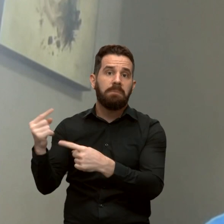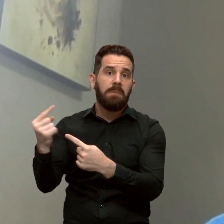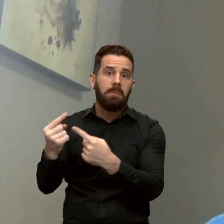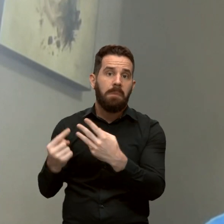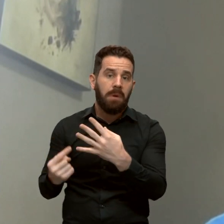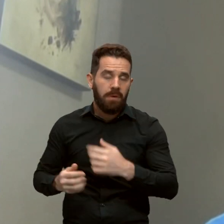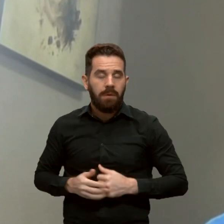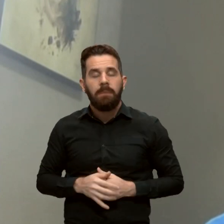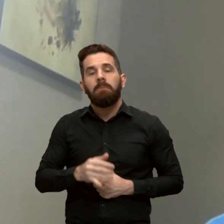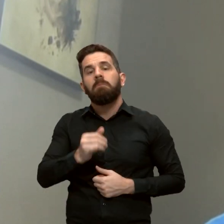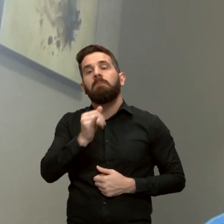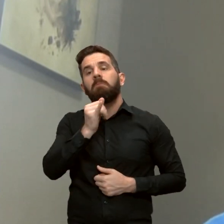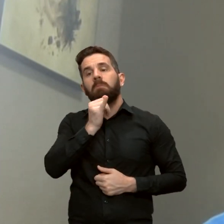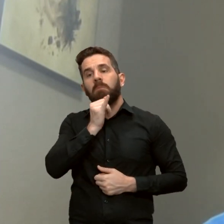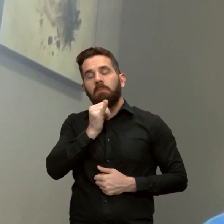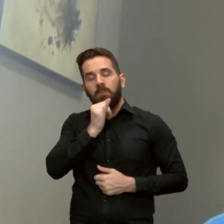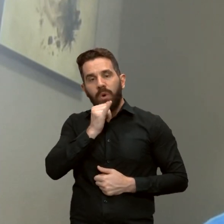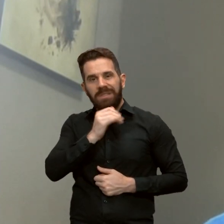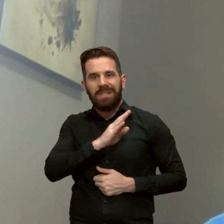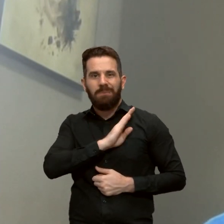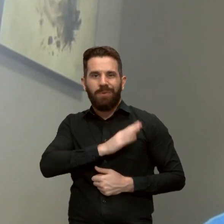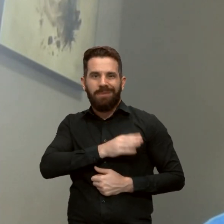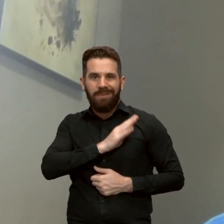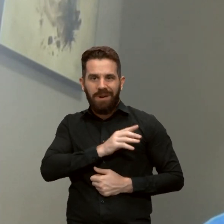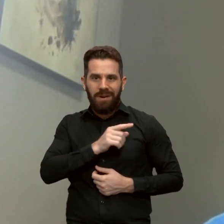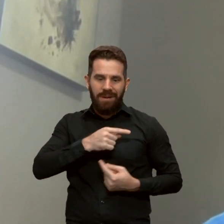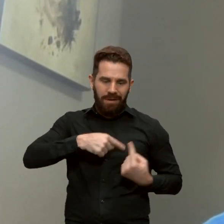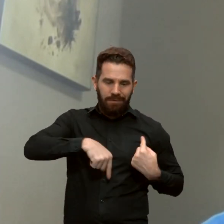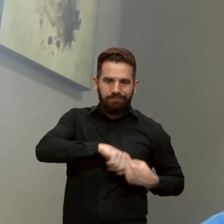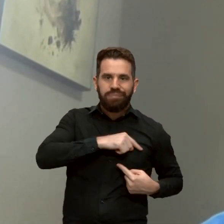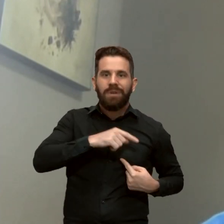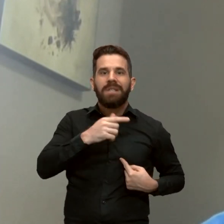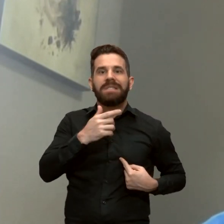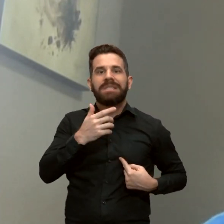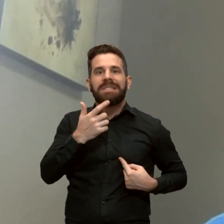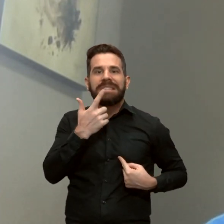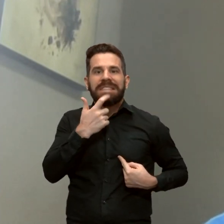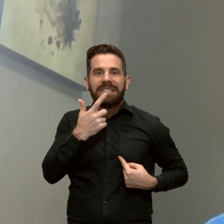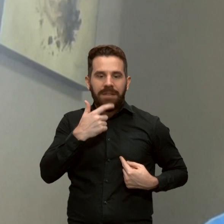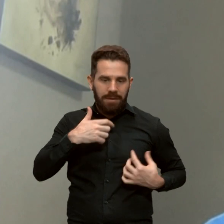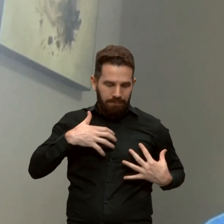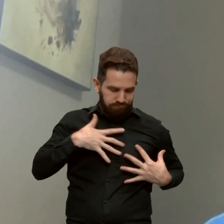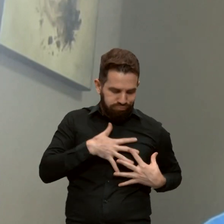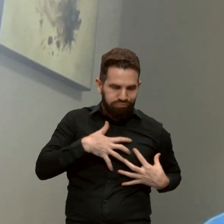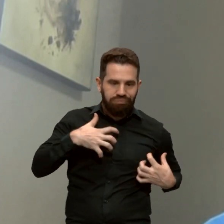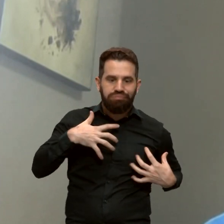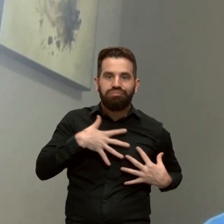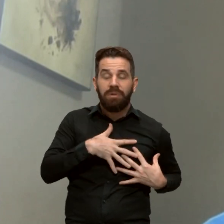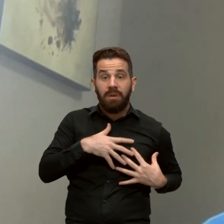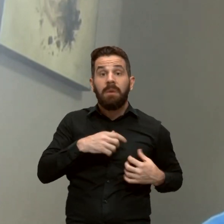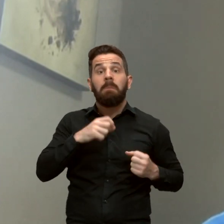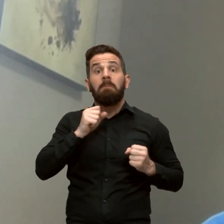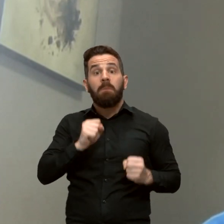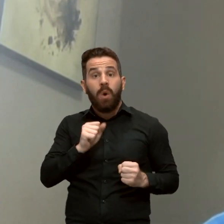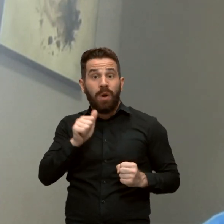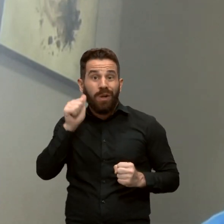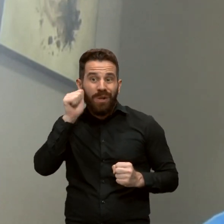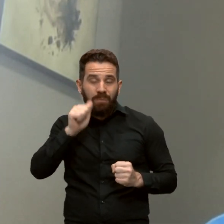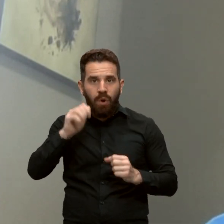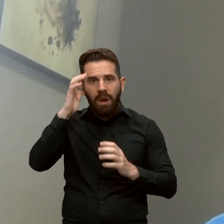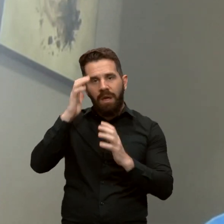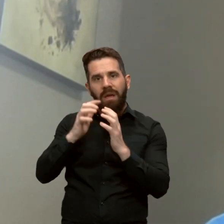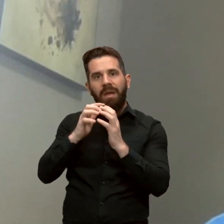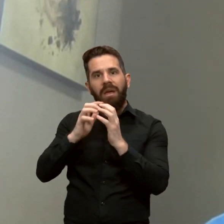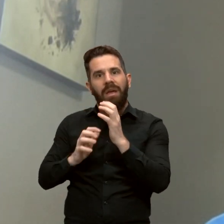doenças cardiovasculares. As mulheres apresentam um risco muito maior de apresentar derrame e infarto após